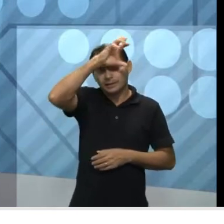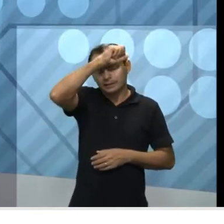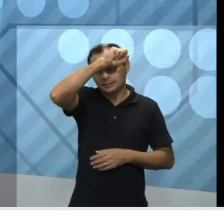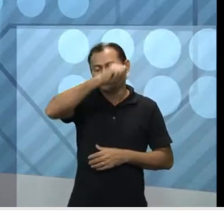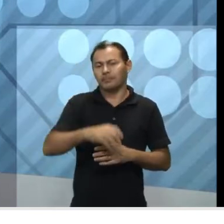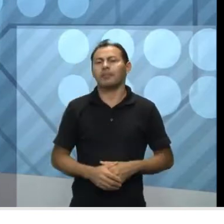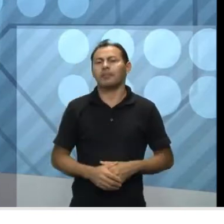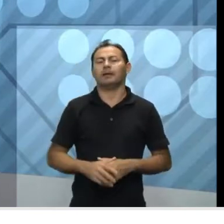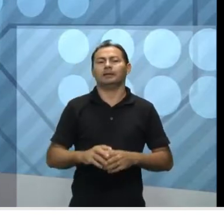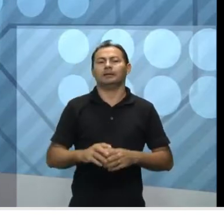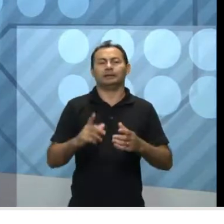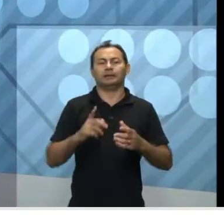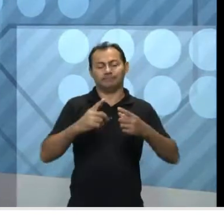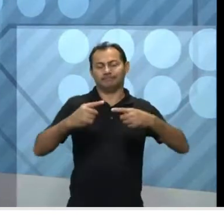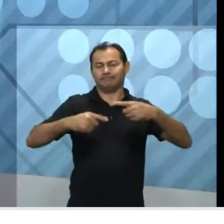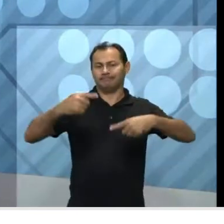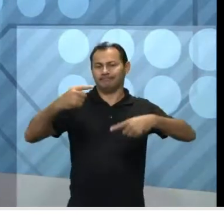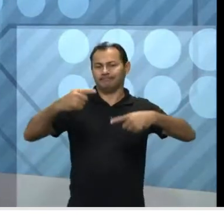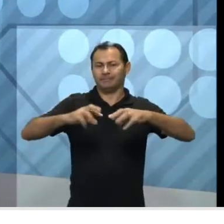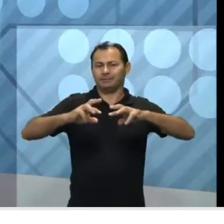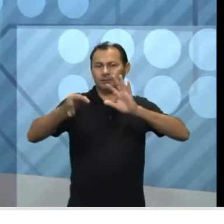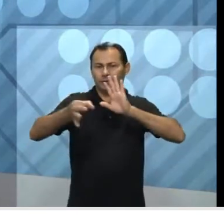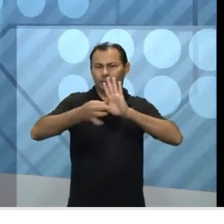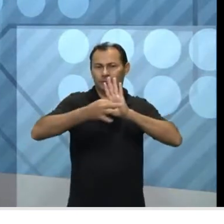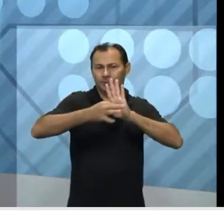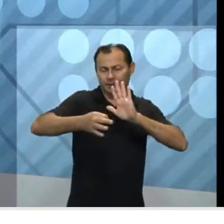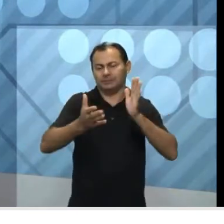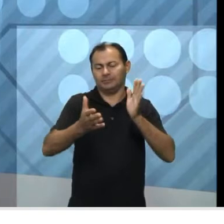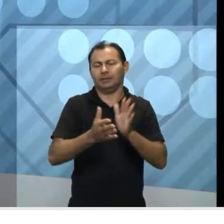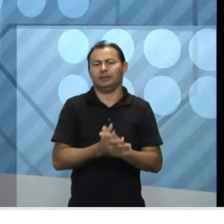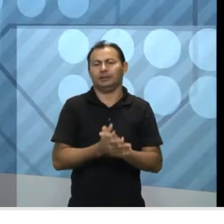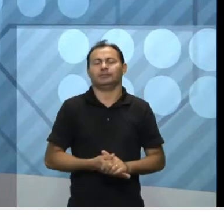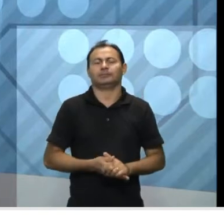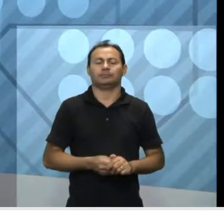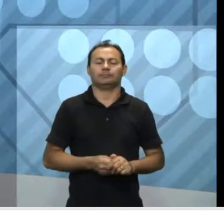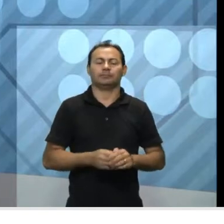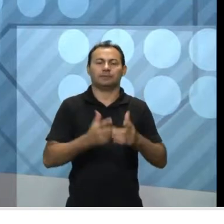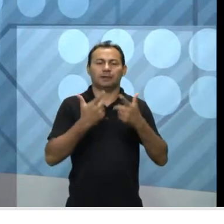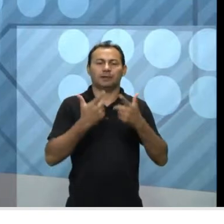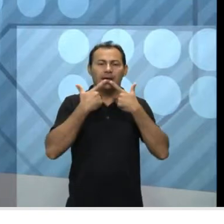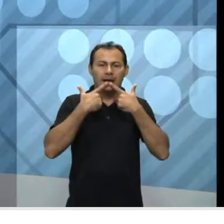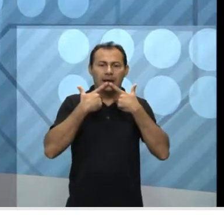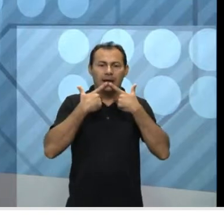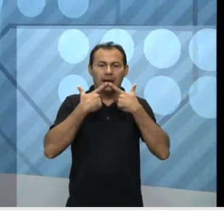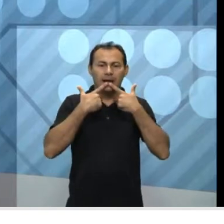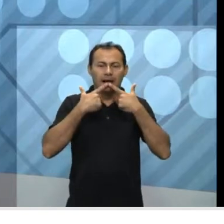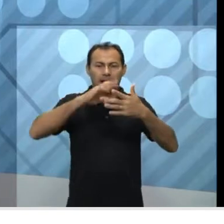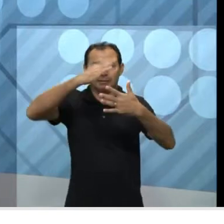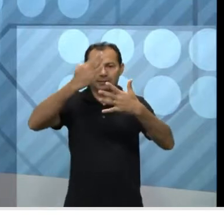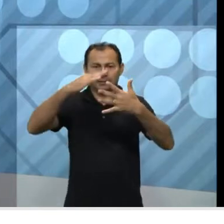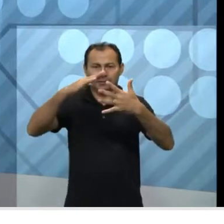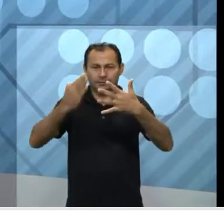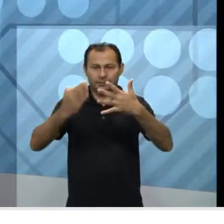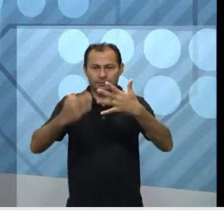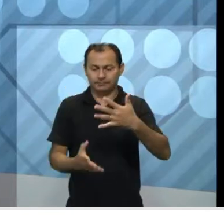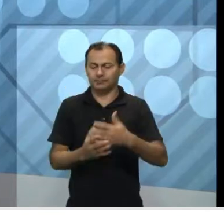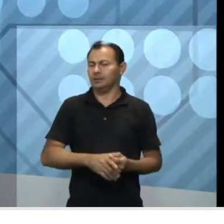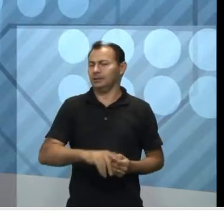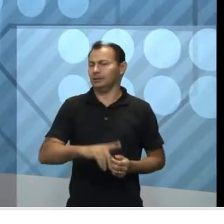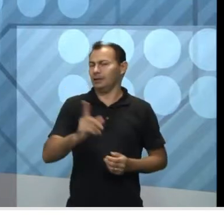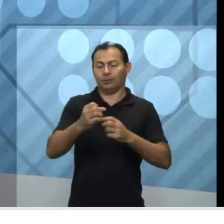divergências de opiniões em relação a língua de sinais, vamos pensar agora de modo geral, não é algo recente, tá?